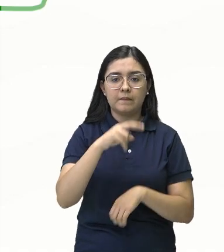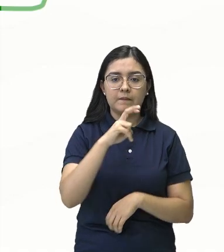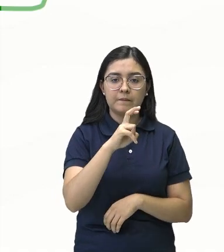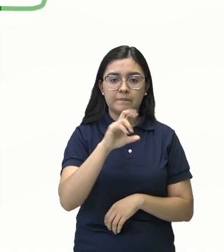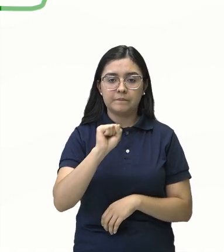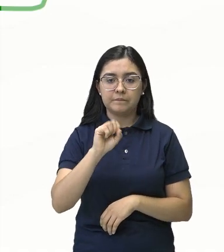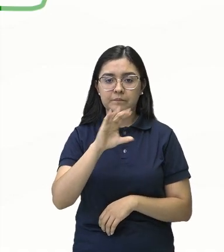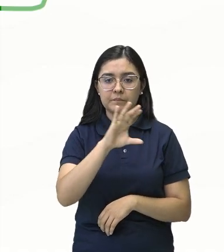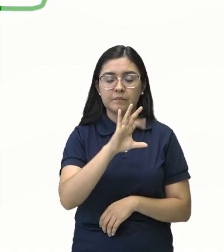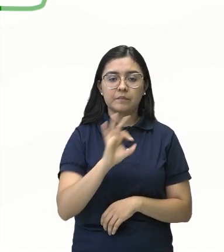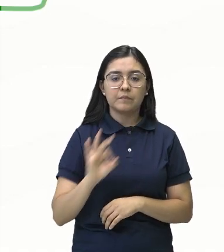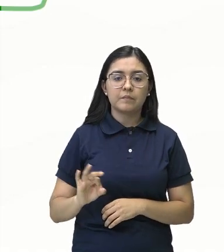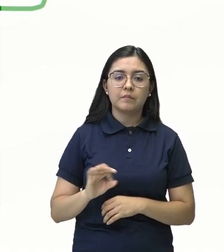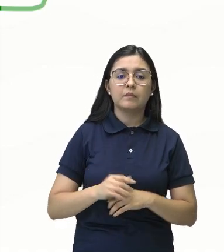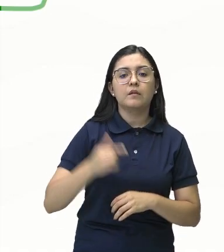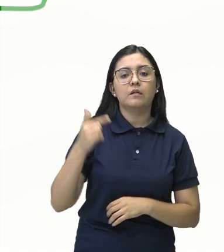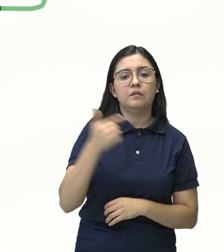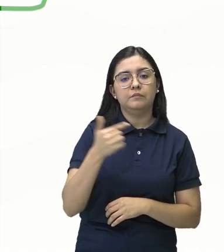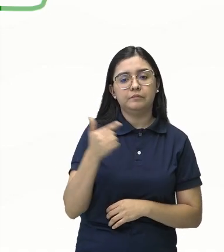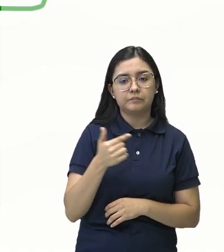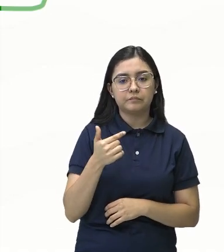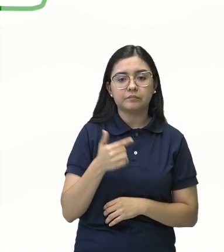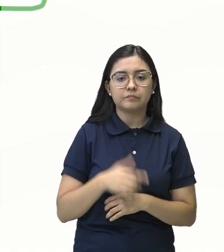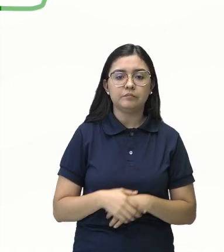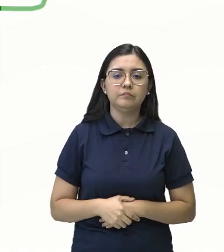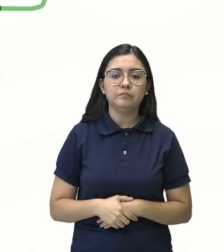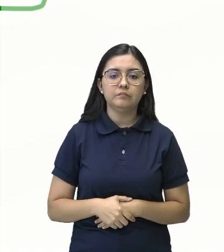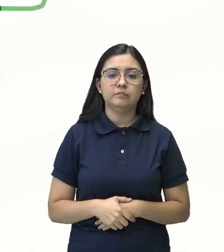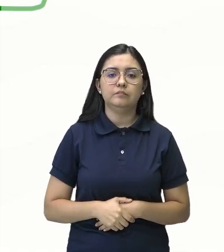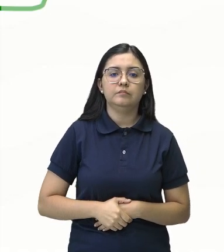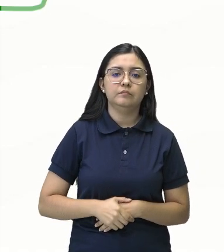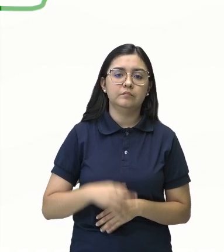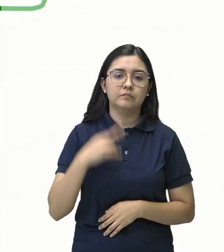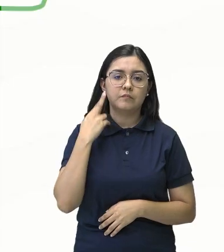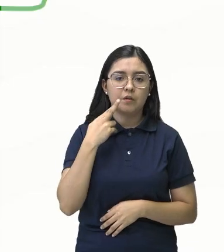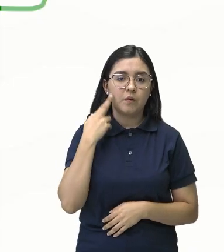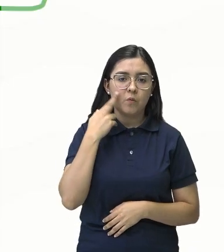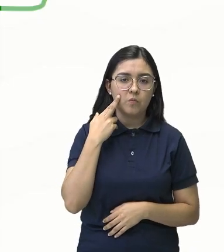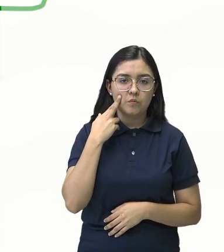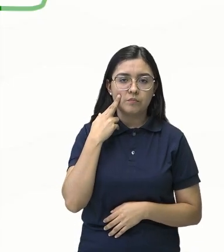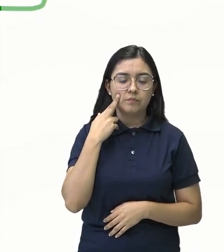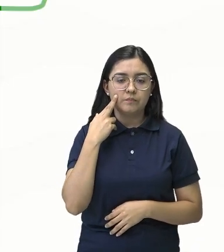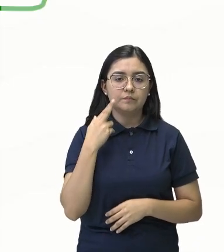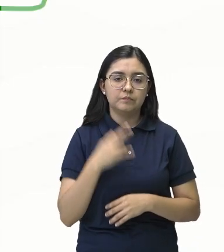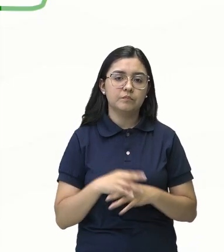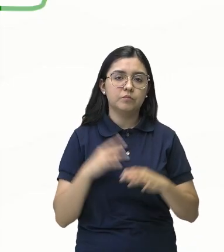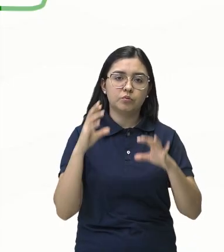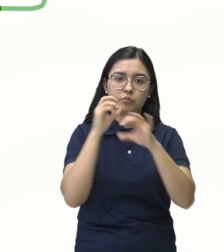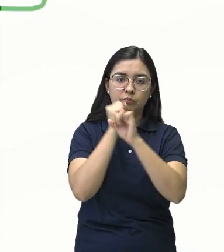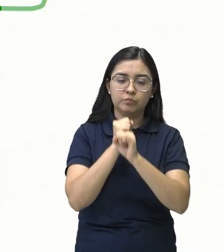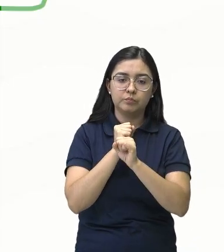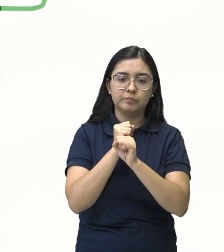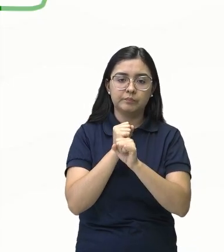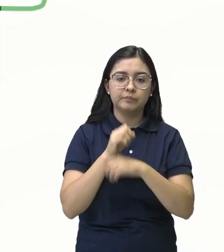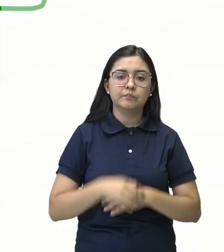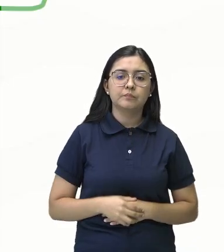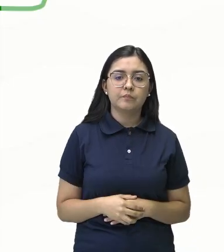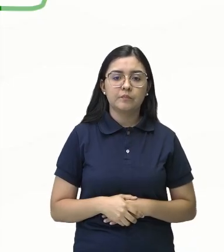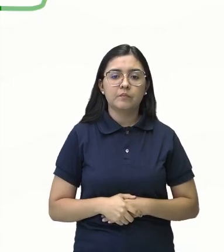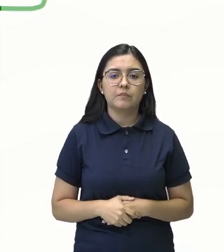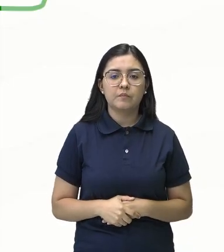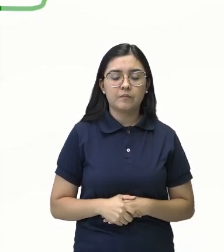58%. Segundo trimestre é o rosa aqui, choque, né? Rosa mais escuro,